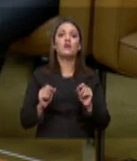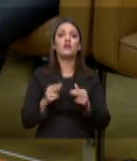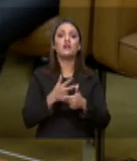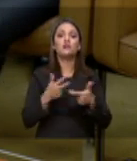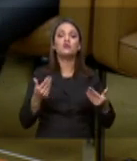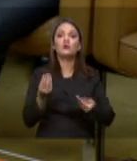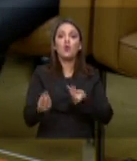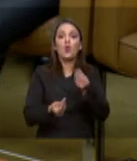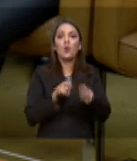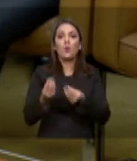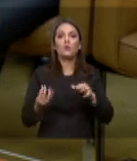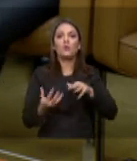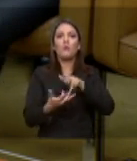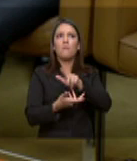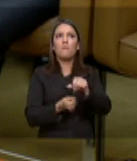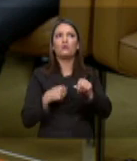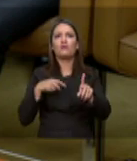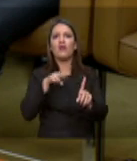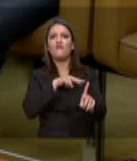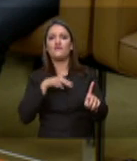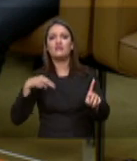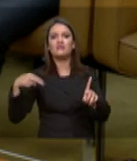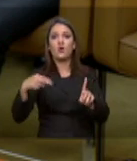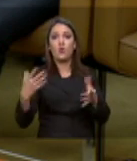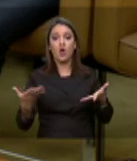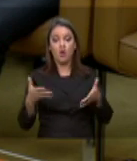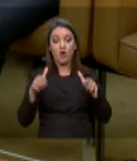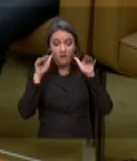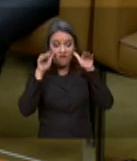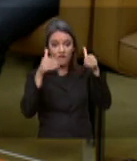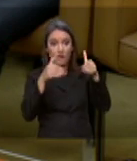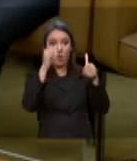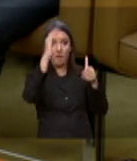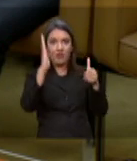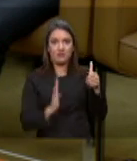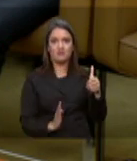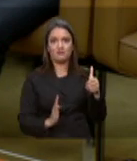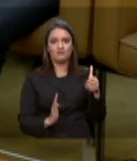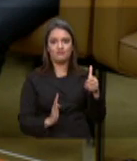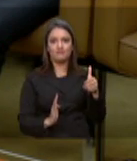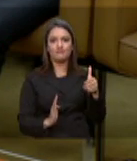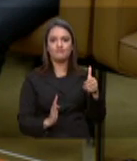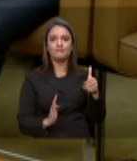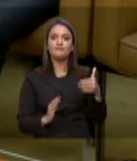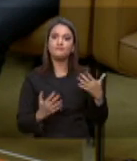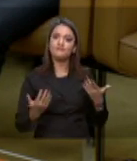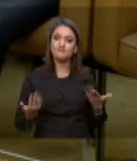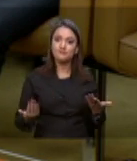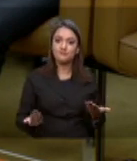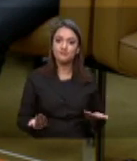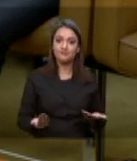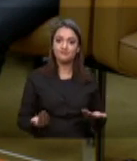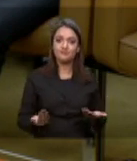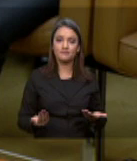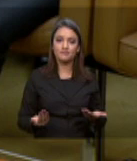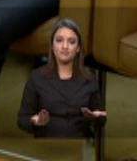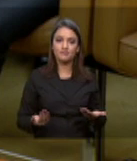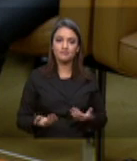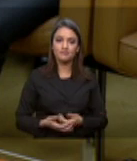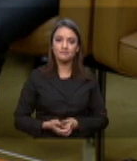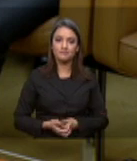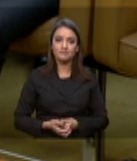do mundo estão sobre o Brasil. E é bom que a